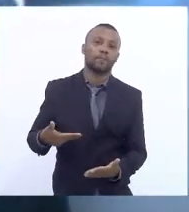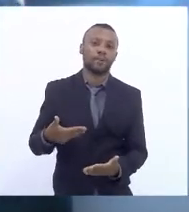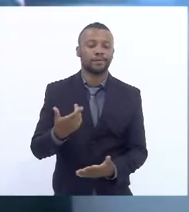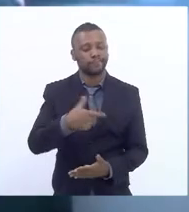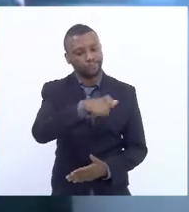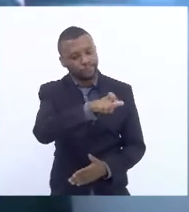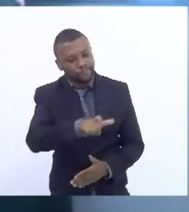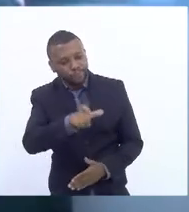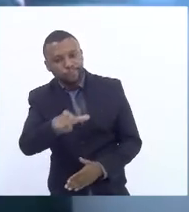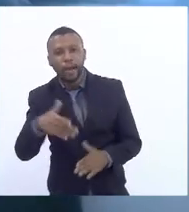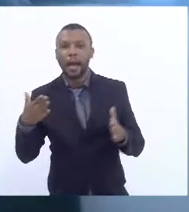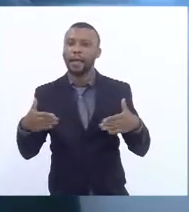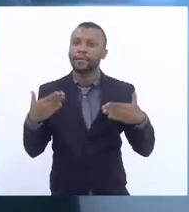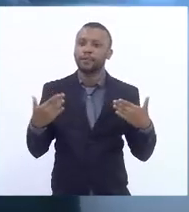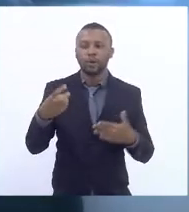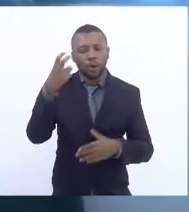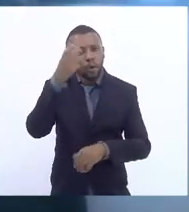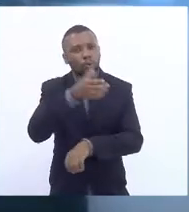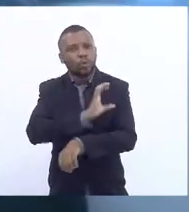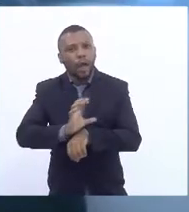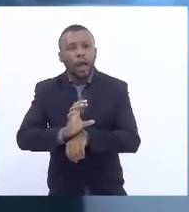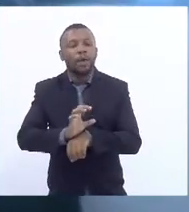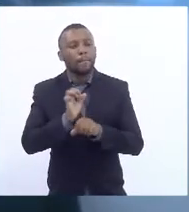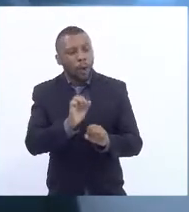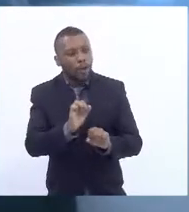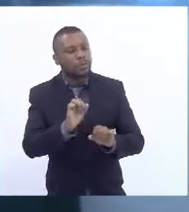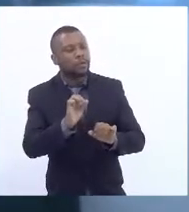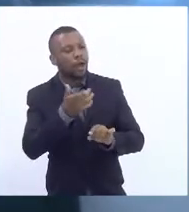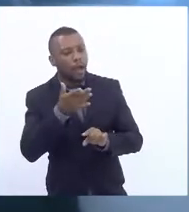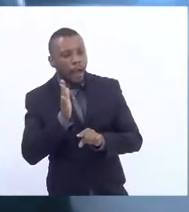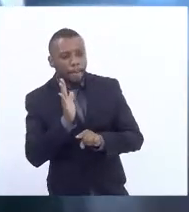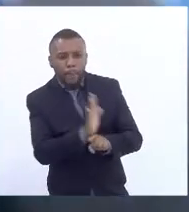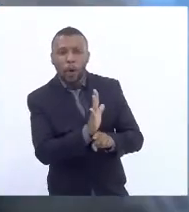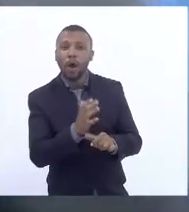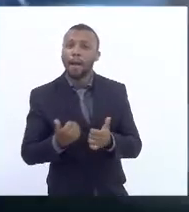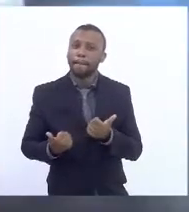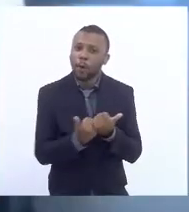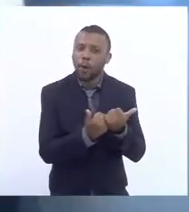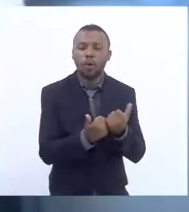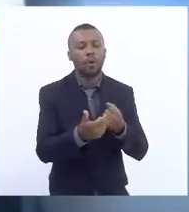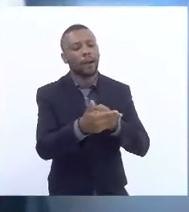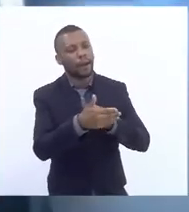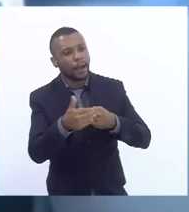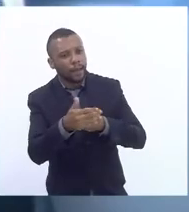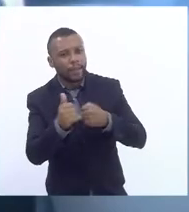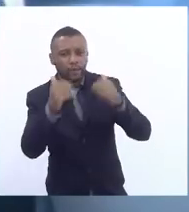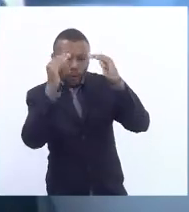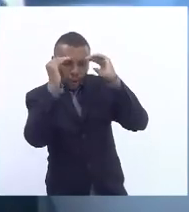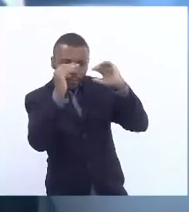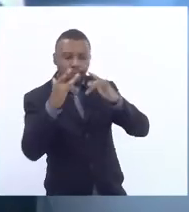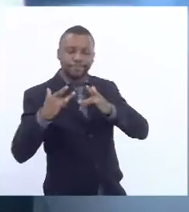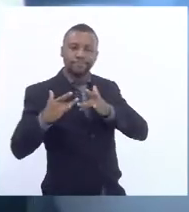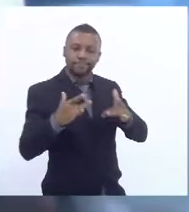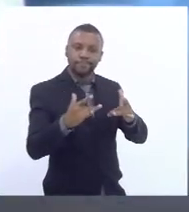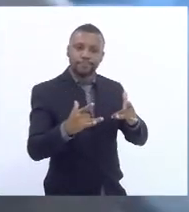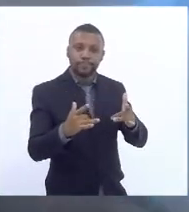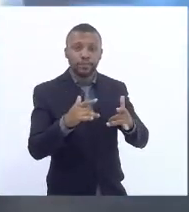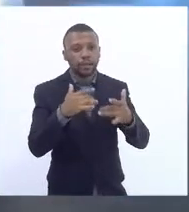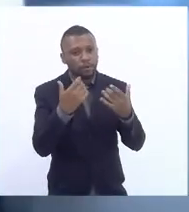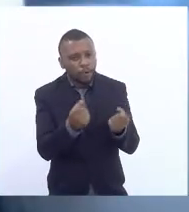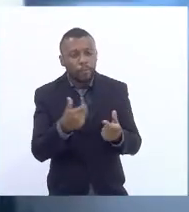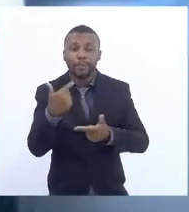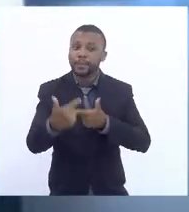contem com nosso apoio, carinho, respeito e solidariedade. Vamos trabalhar para resolver esse problema.